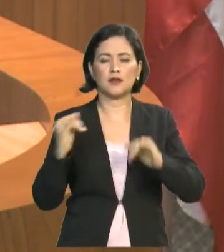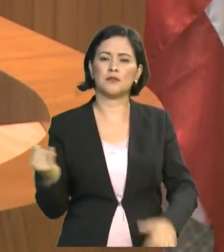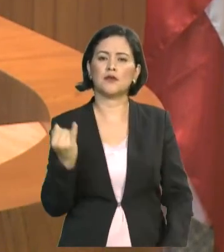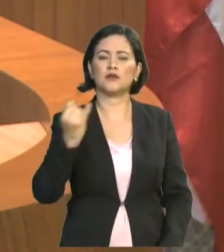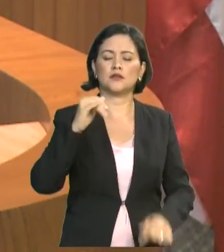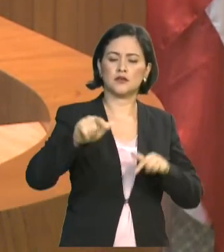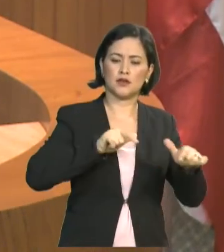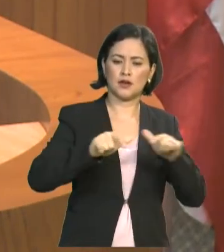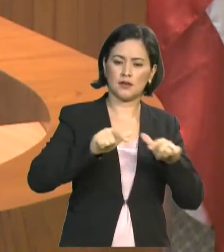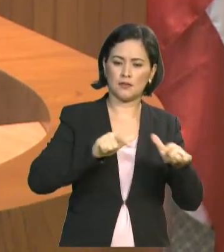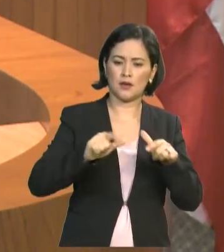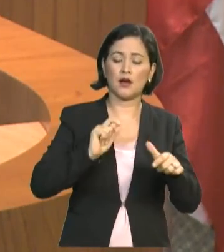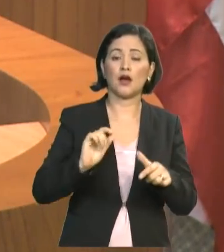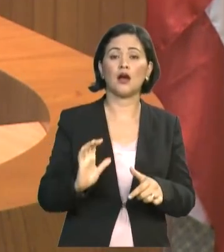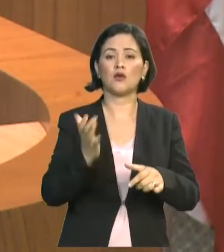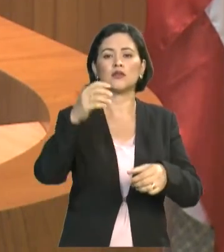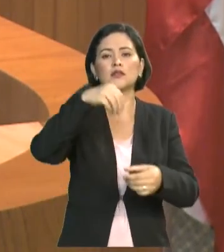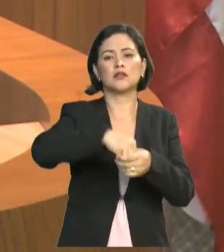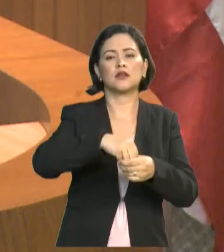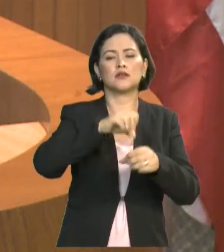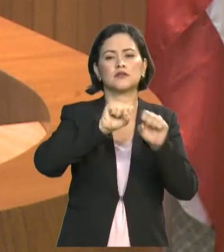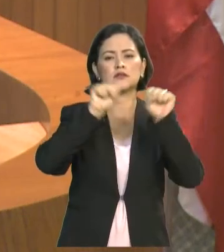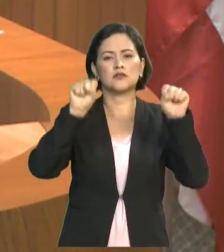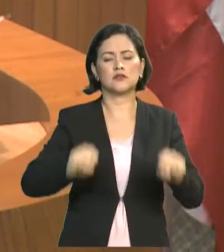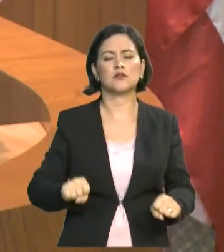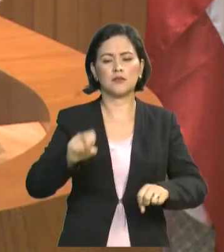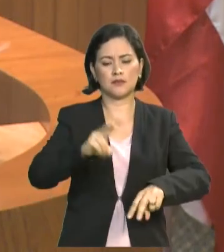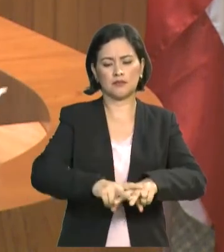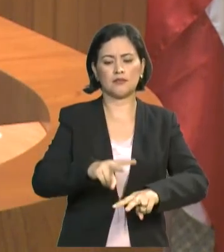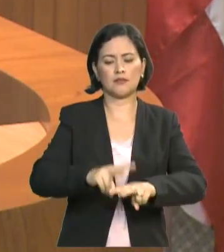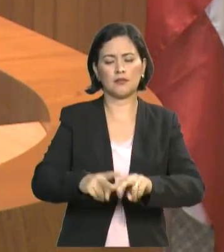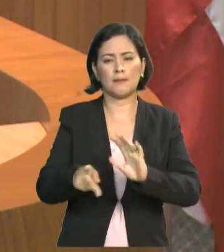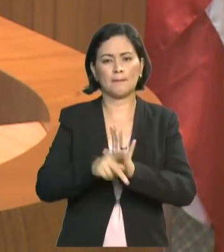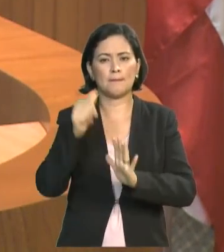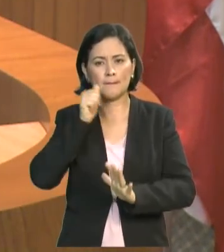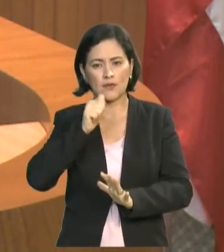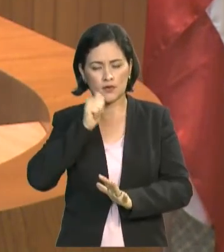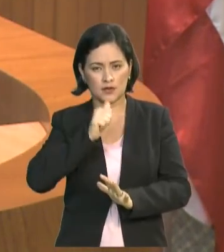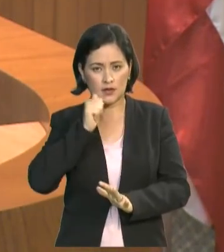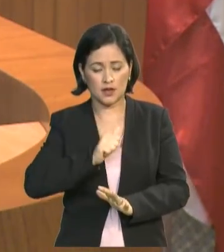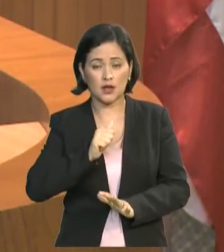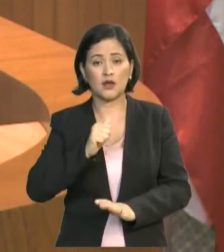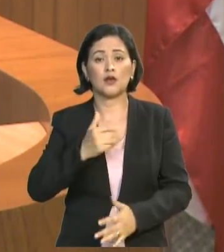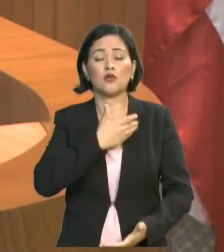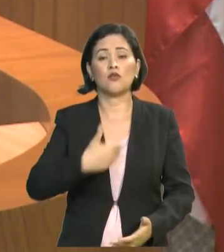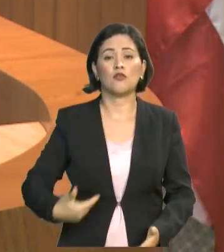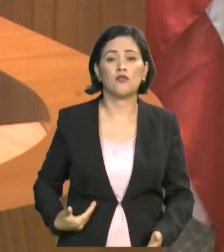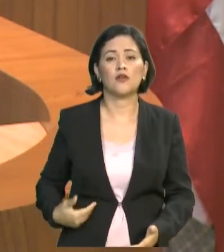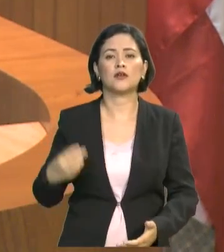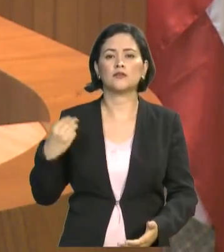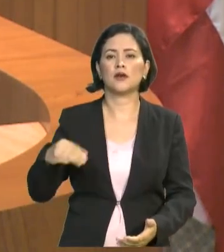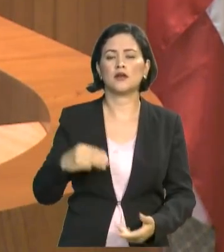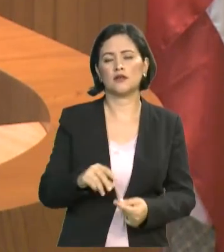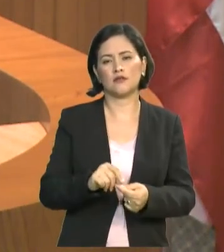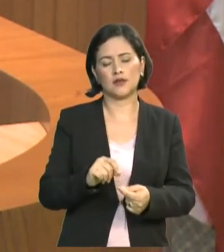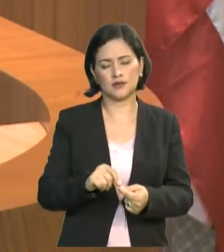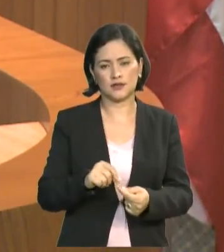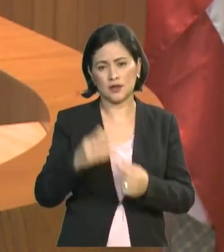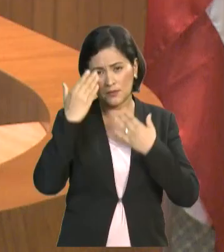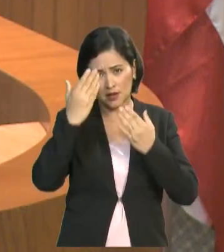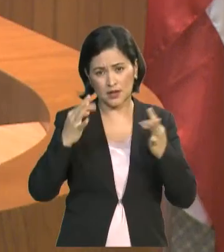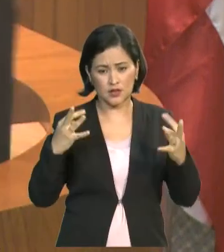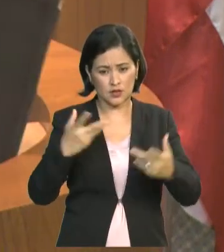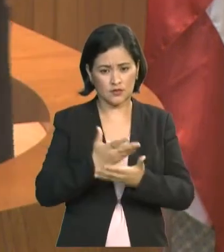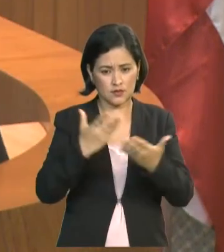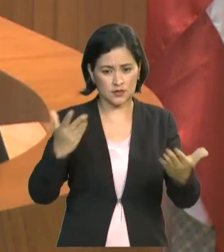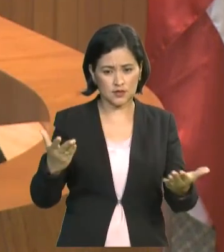outros trabalhos feitos no sistema carcerário feminino pelo governo do Maranhão. Muito obrigada a todos vocês.